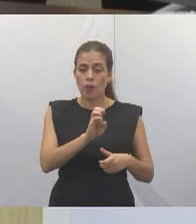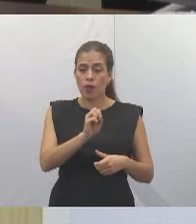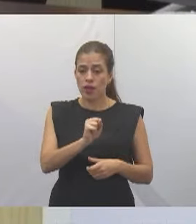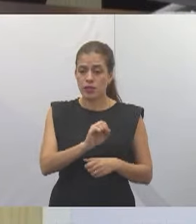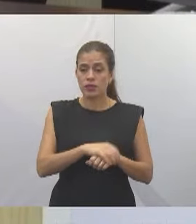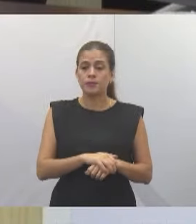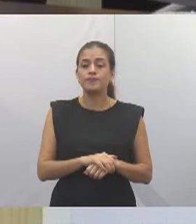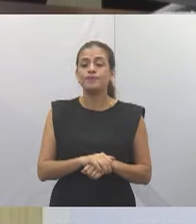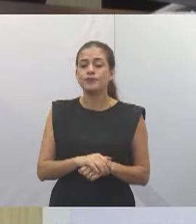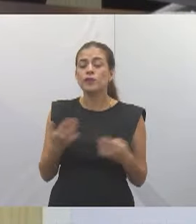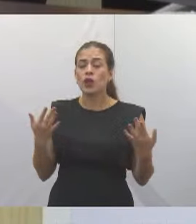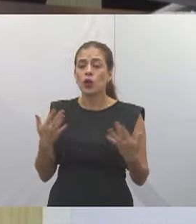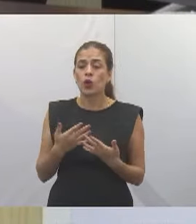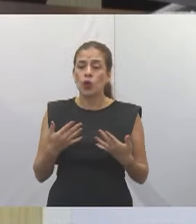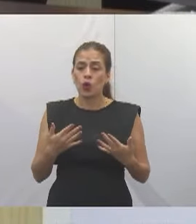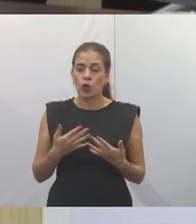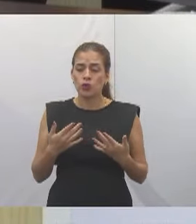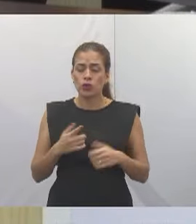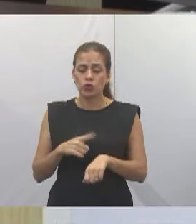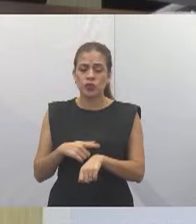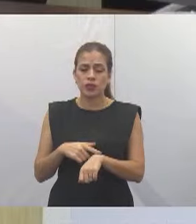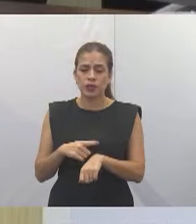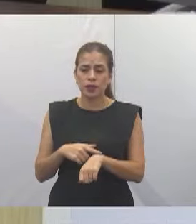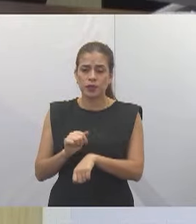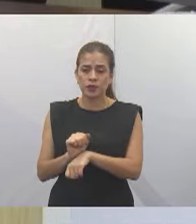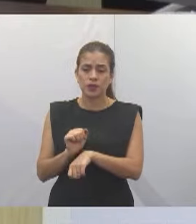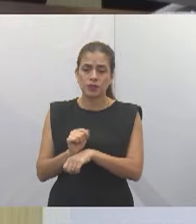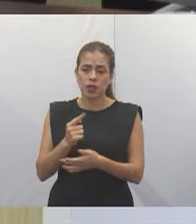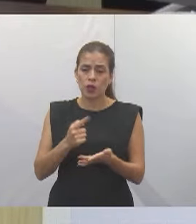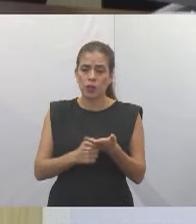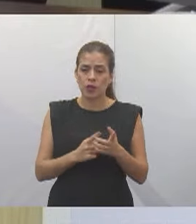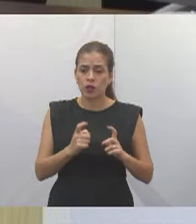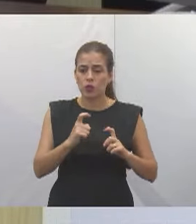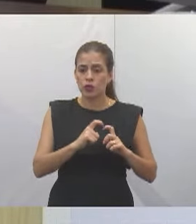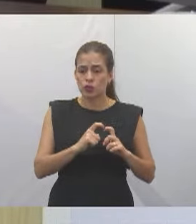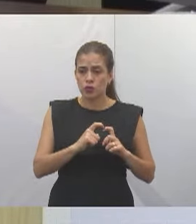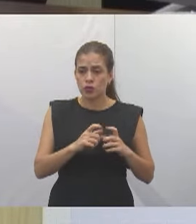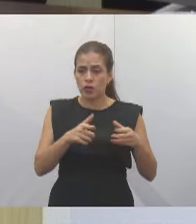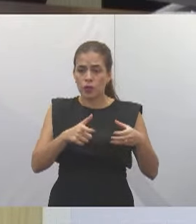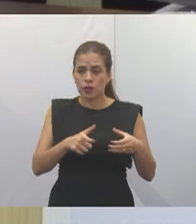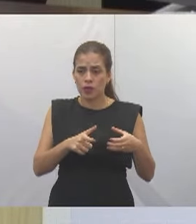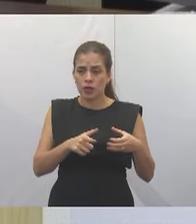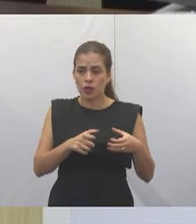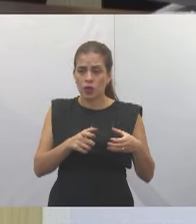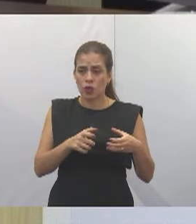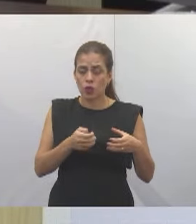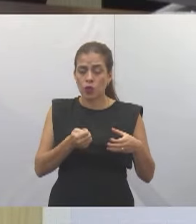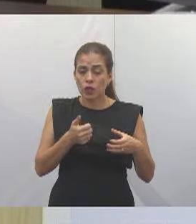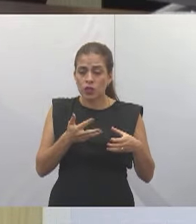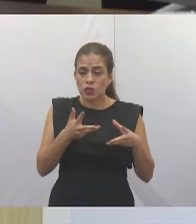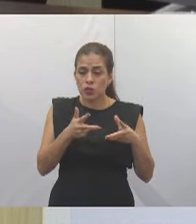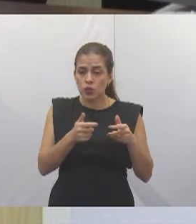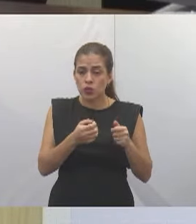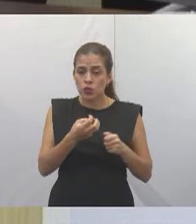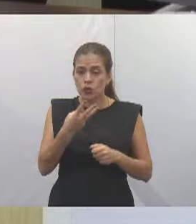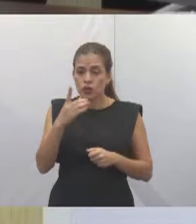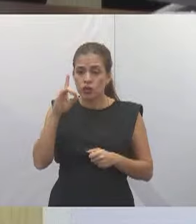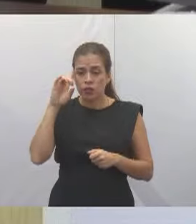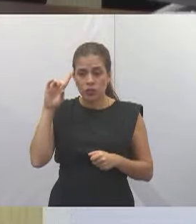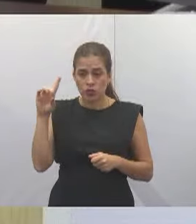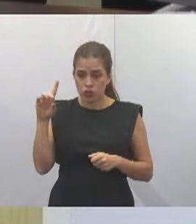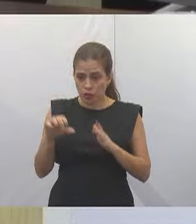pegando o tempo de espera de marcação de consulta, as unidades estão quase todas com 30 dias para